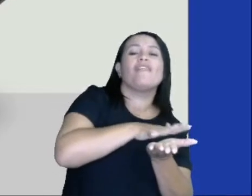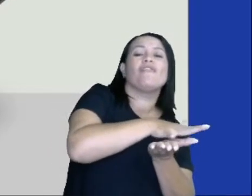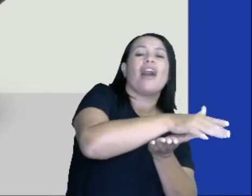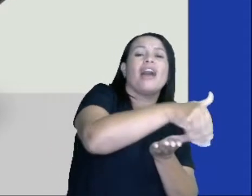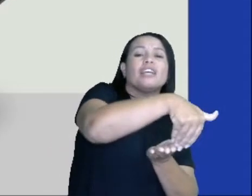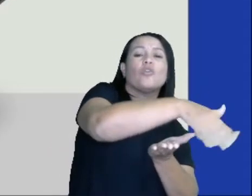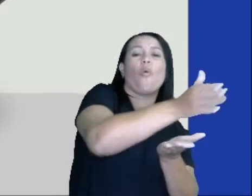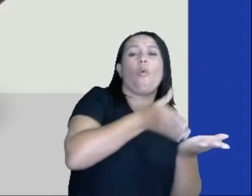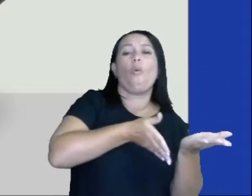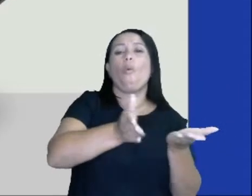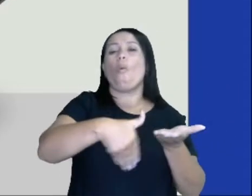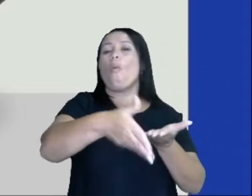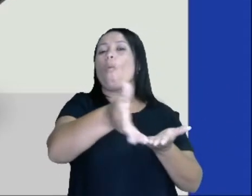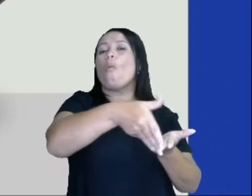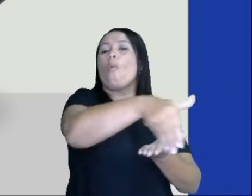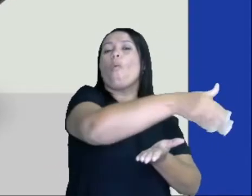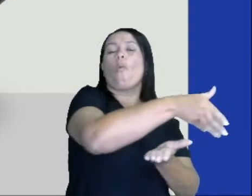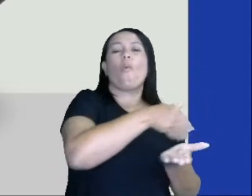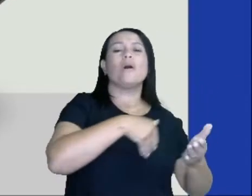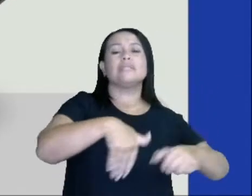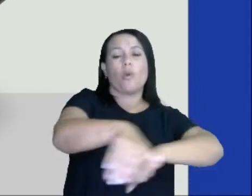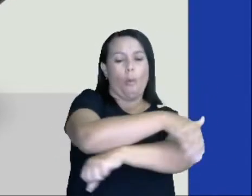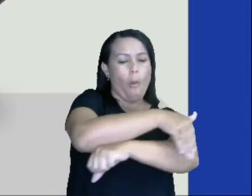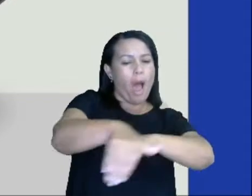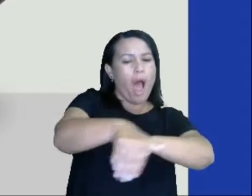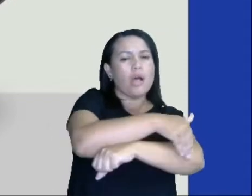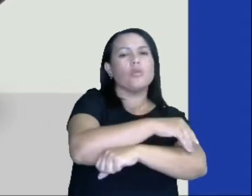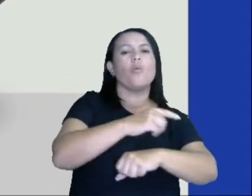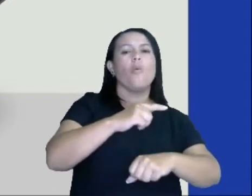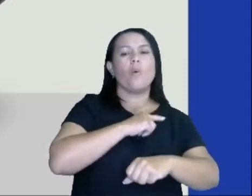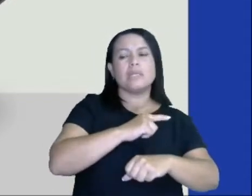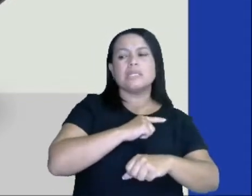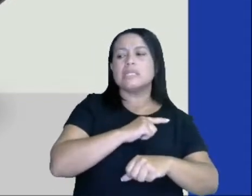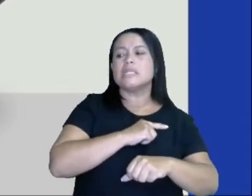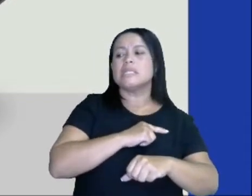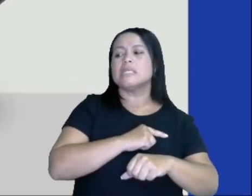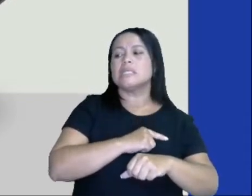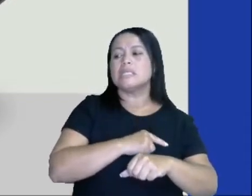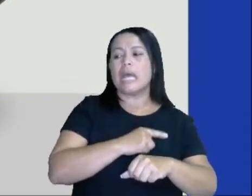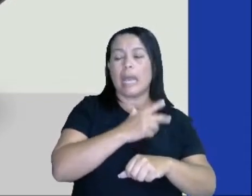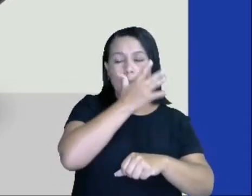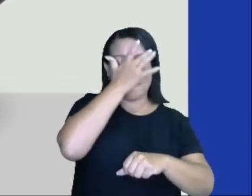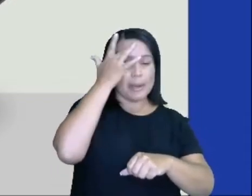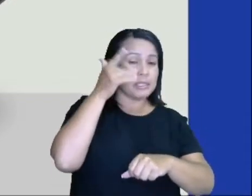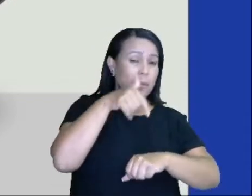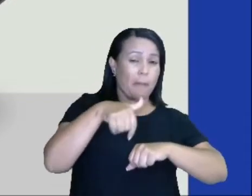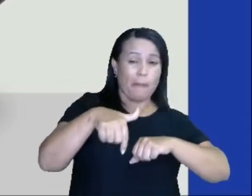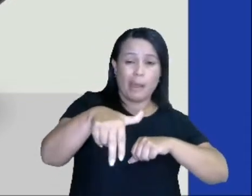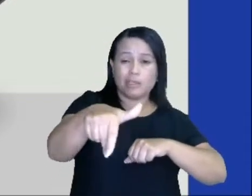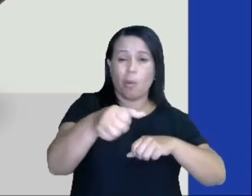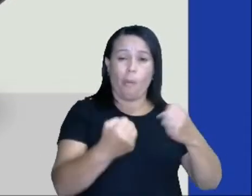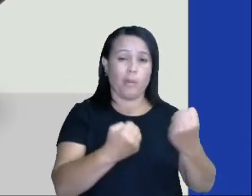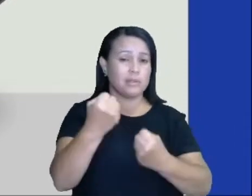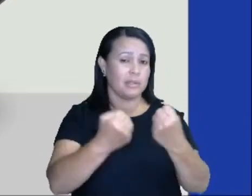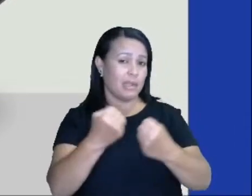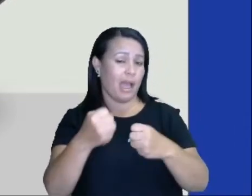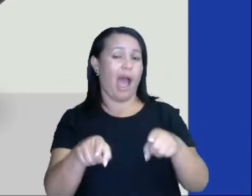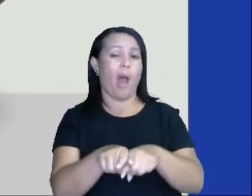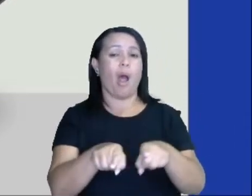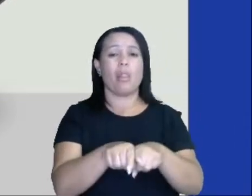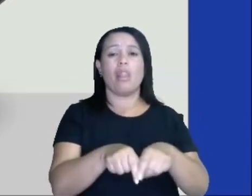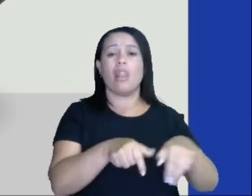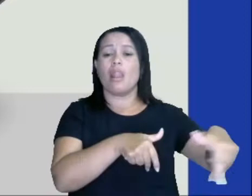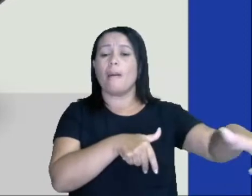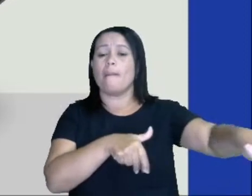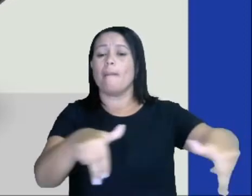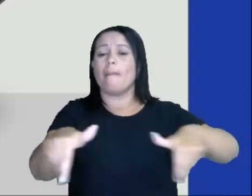essa circunferência, né? E as ruas têm um espaçamento para a circulação tranquila dos carros, é